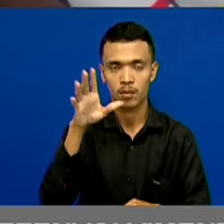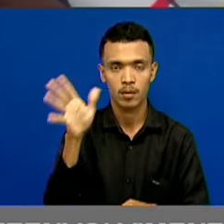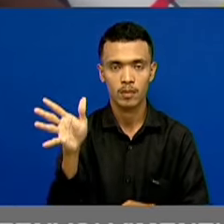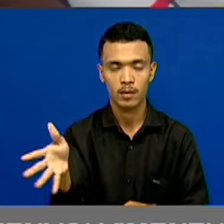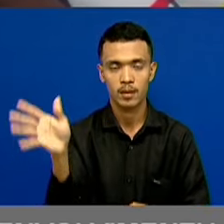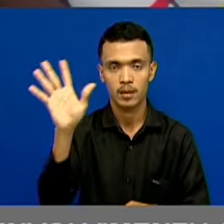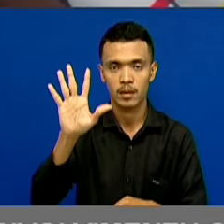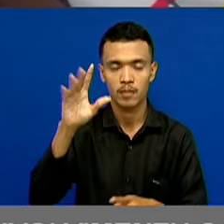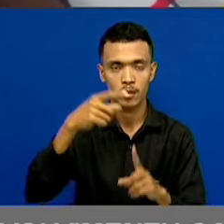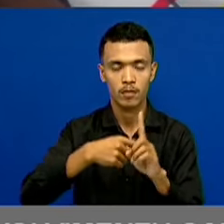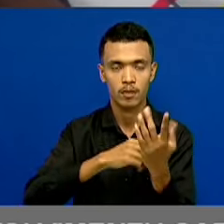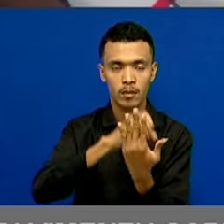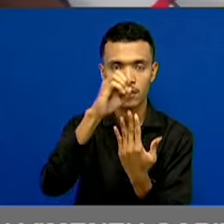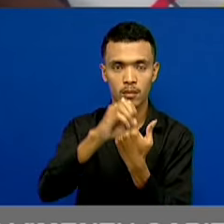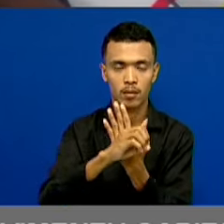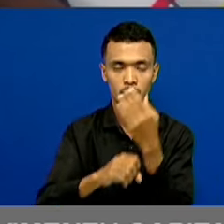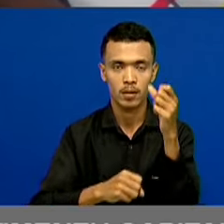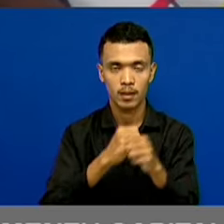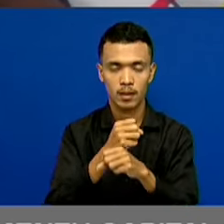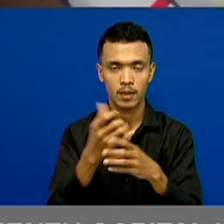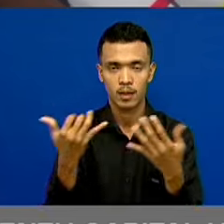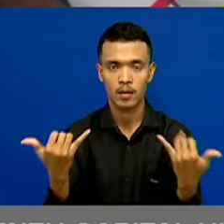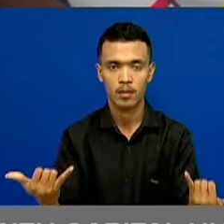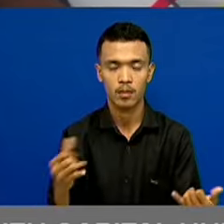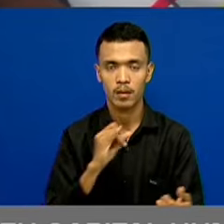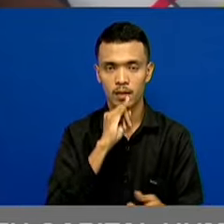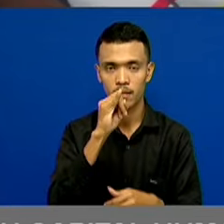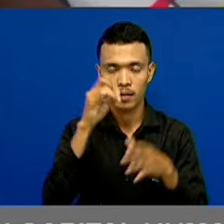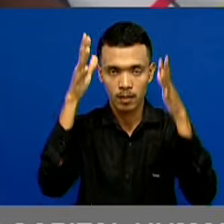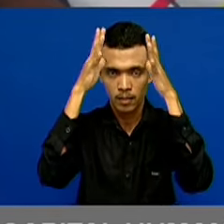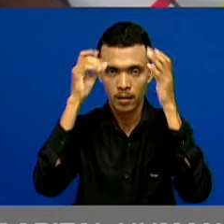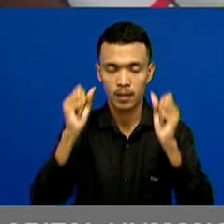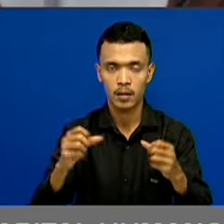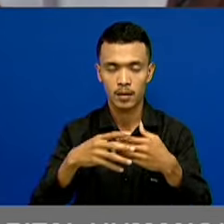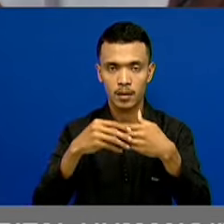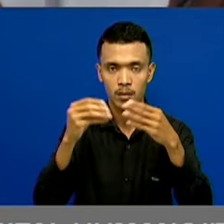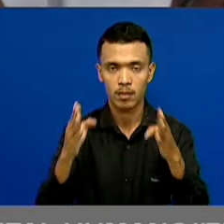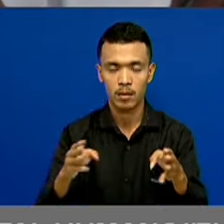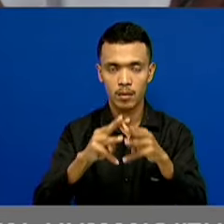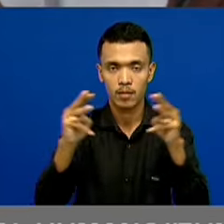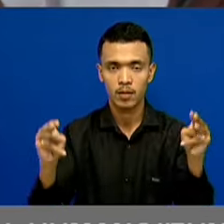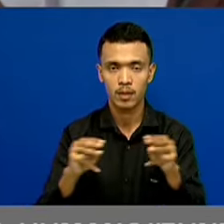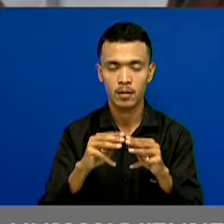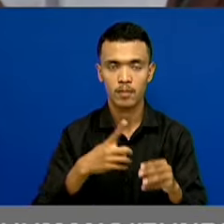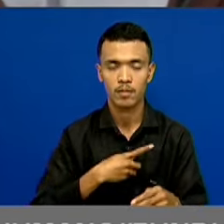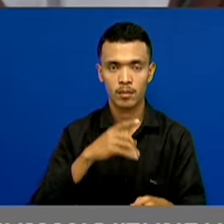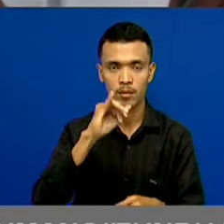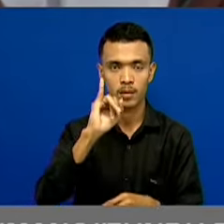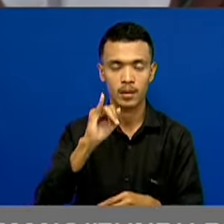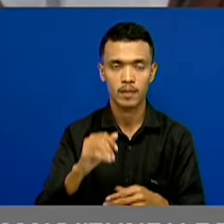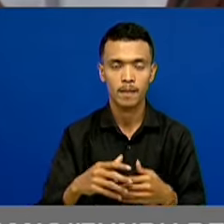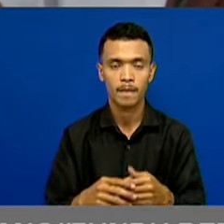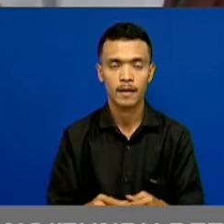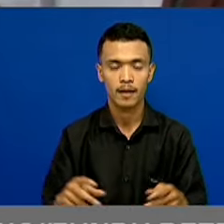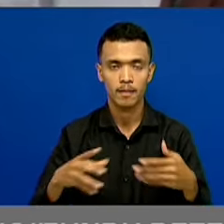outubro tinha idane maca Presidente da Autoridade Municipal de Ili, foi instrução, liu circular Gané, ato administrador